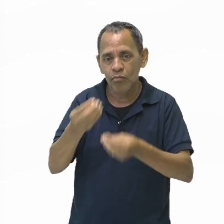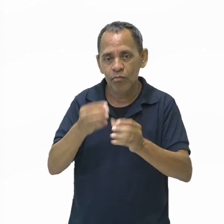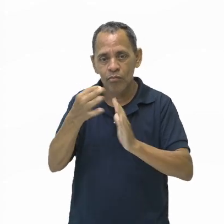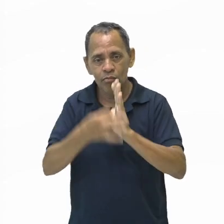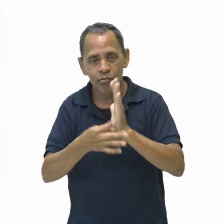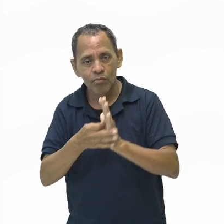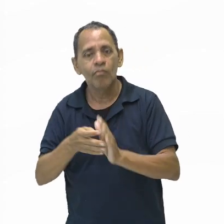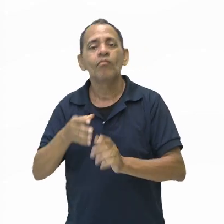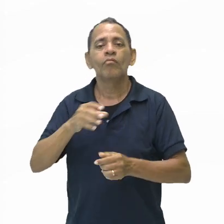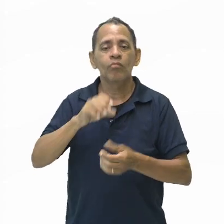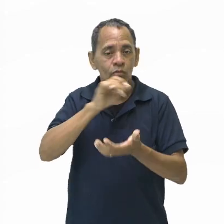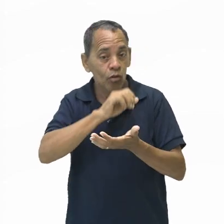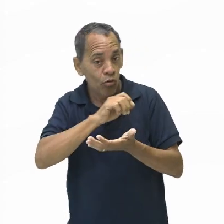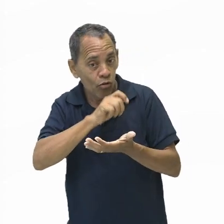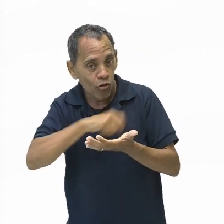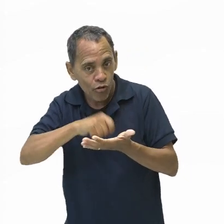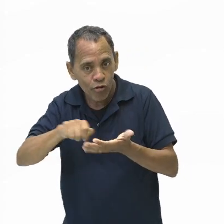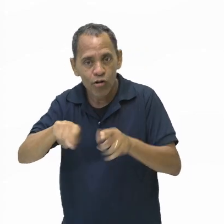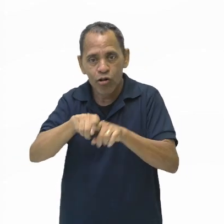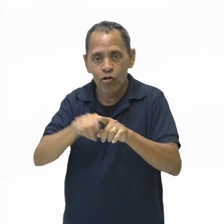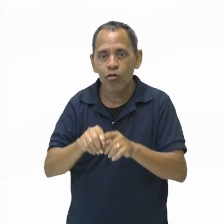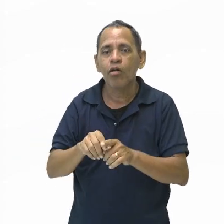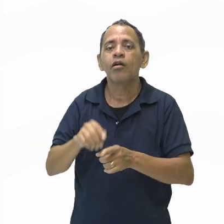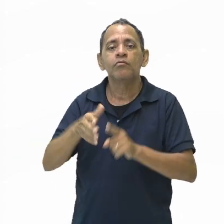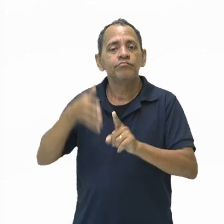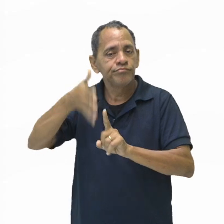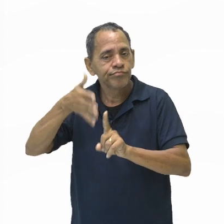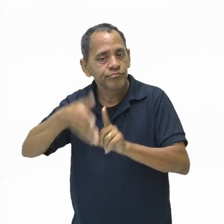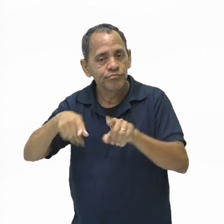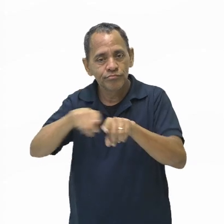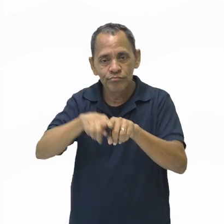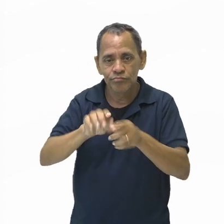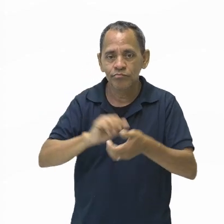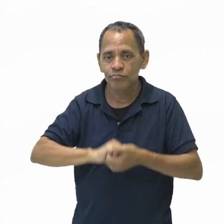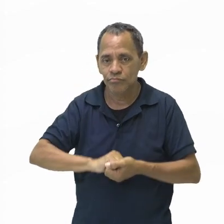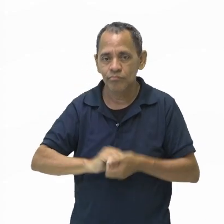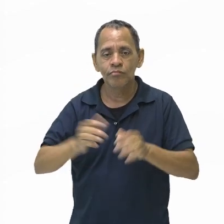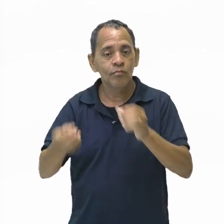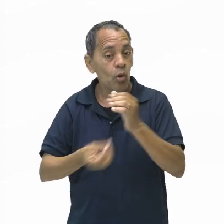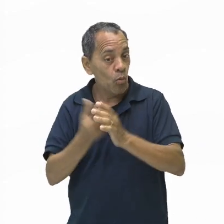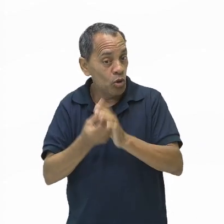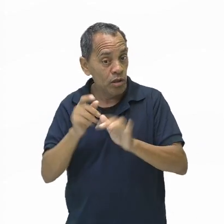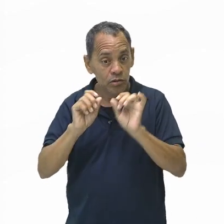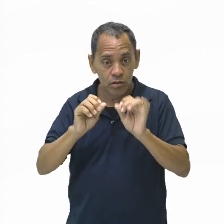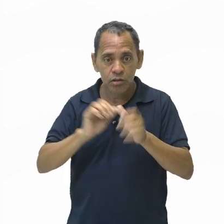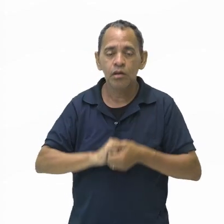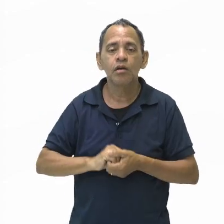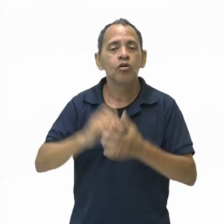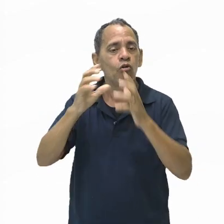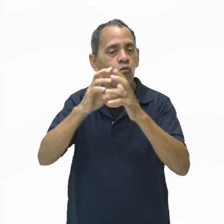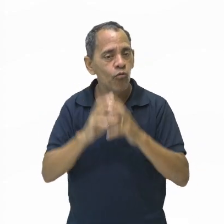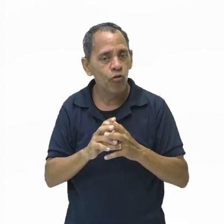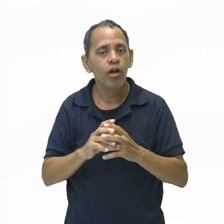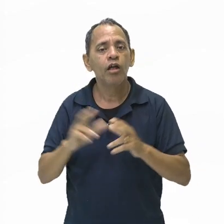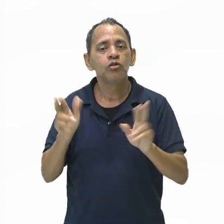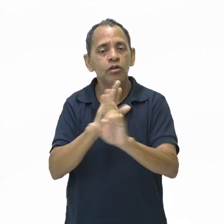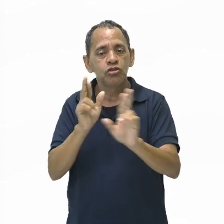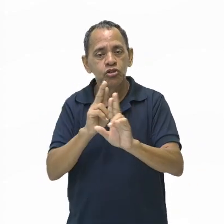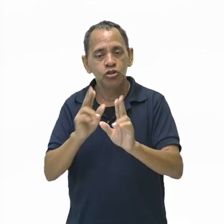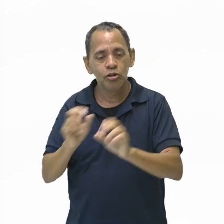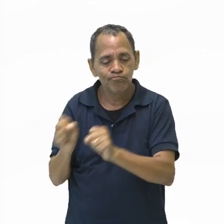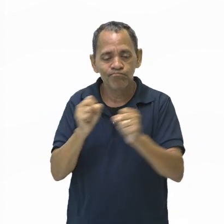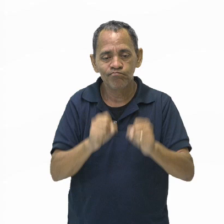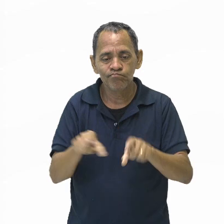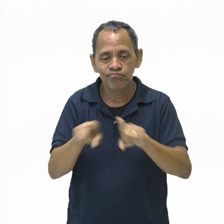dissertativos argumentativos, na ampliação de sentidos, identificando processos identitários, conflitos e relação de poder que permeiam